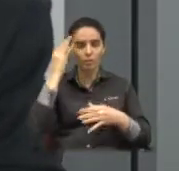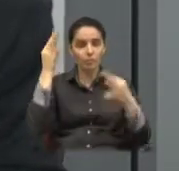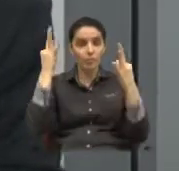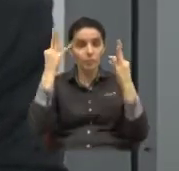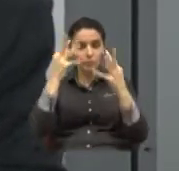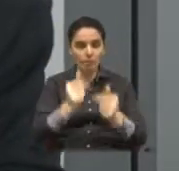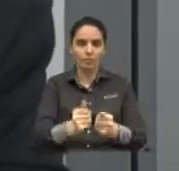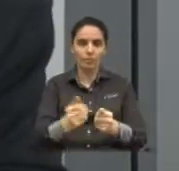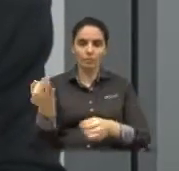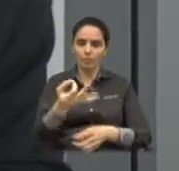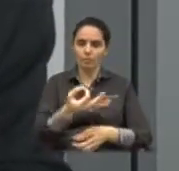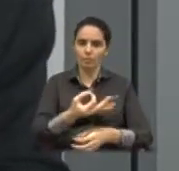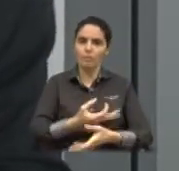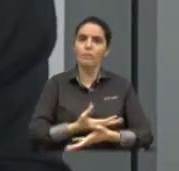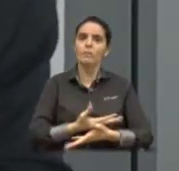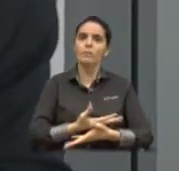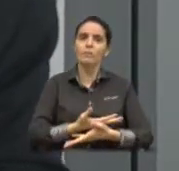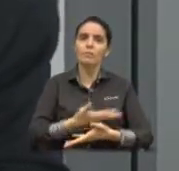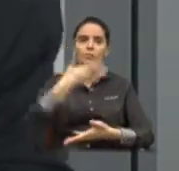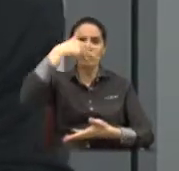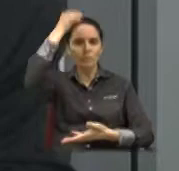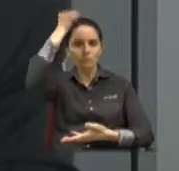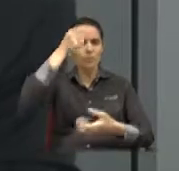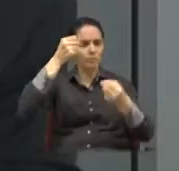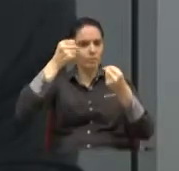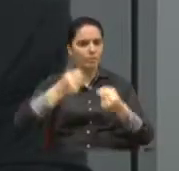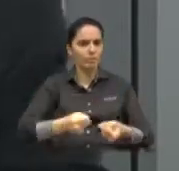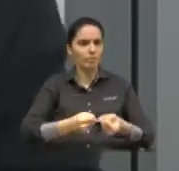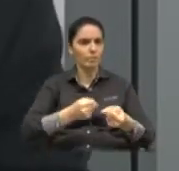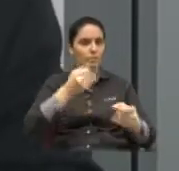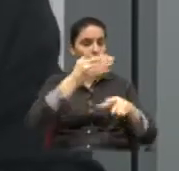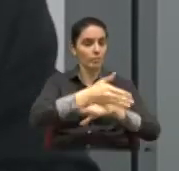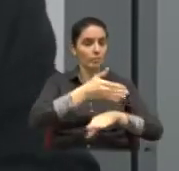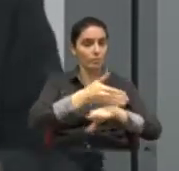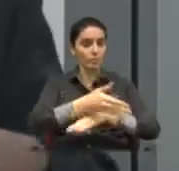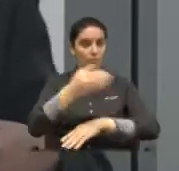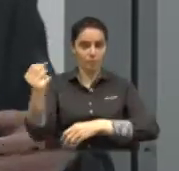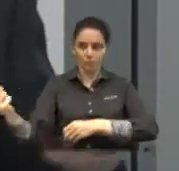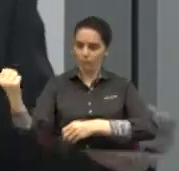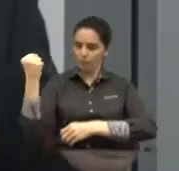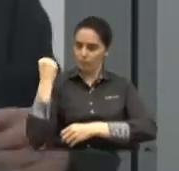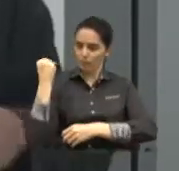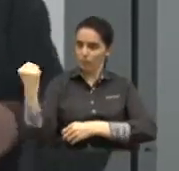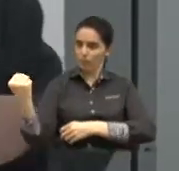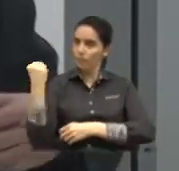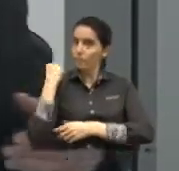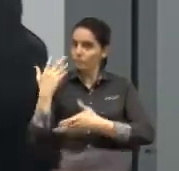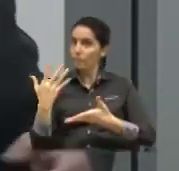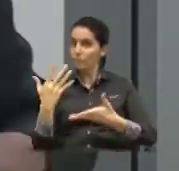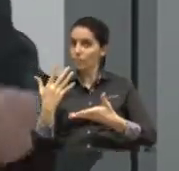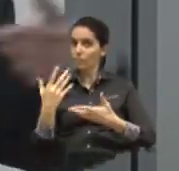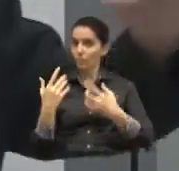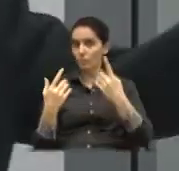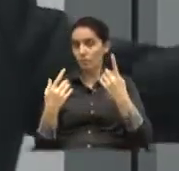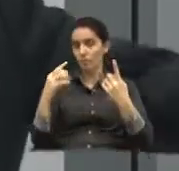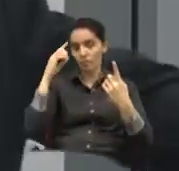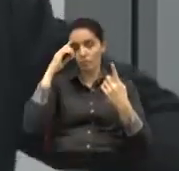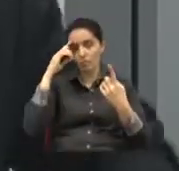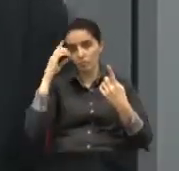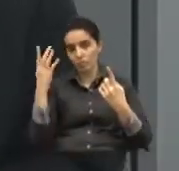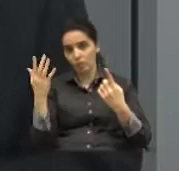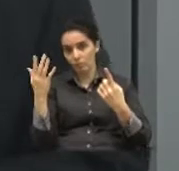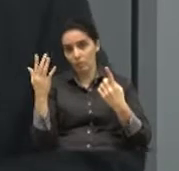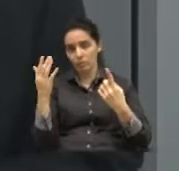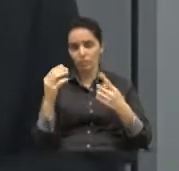olha, o nobre vereador Toninho está apto à prática de atividade física. Naquele dia o seu colesterol está um pouco alto, o senhor está um pouco